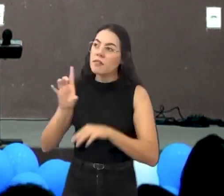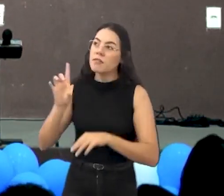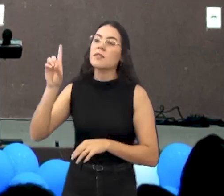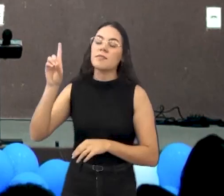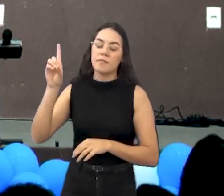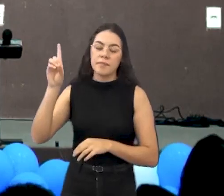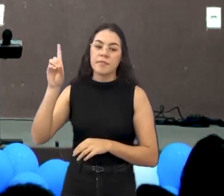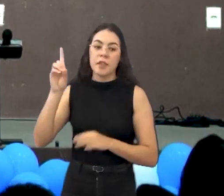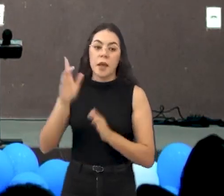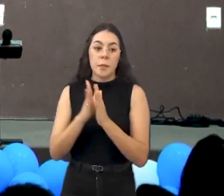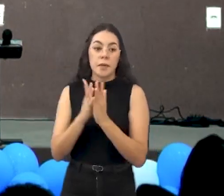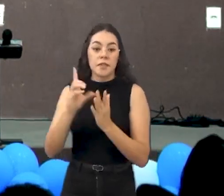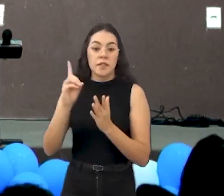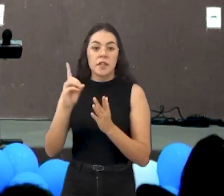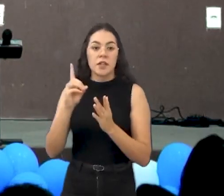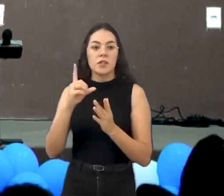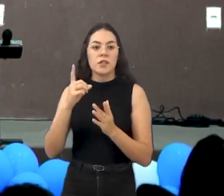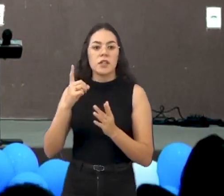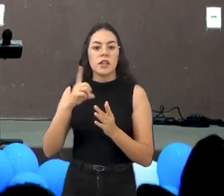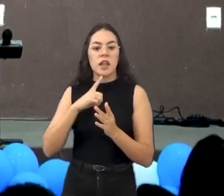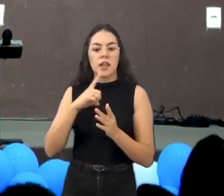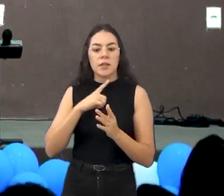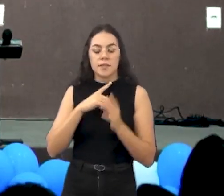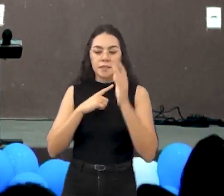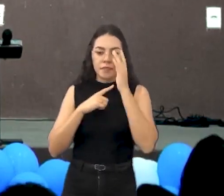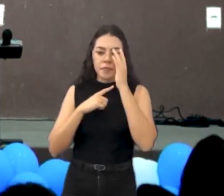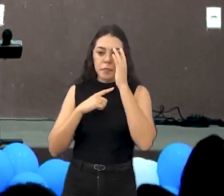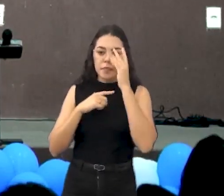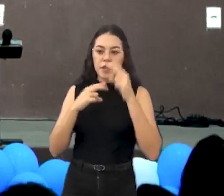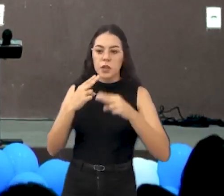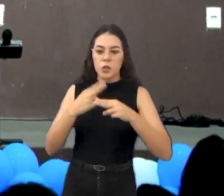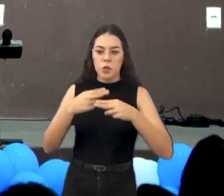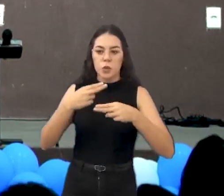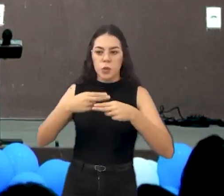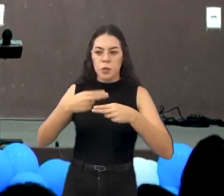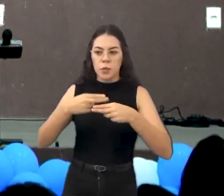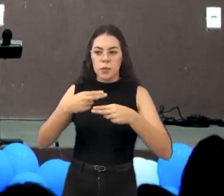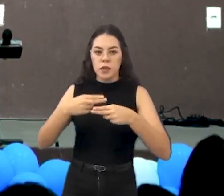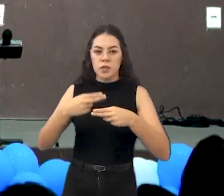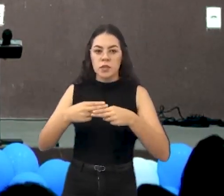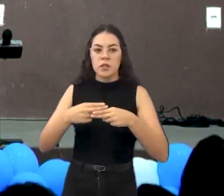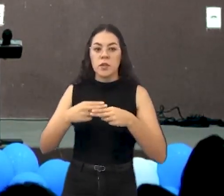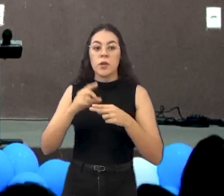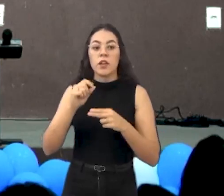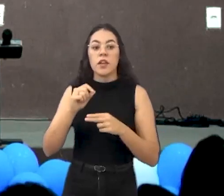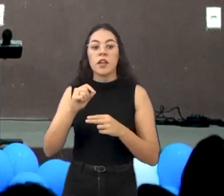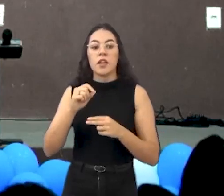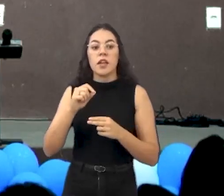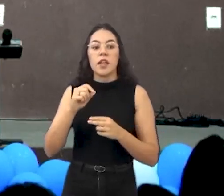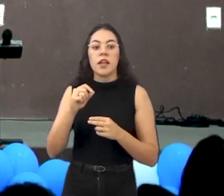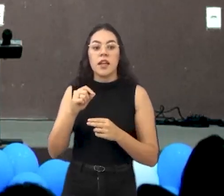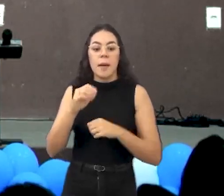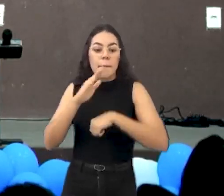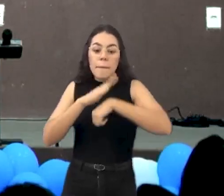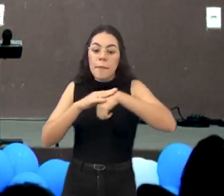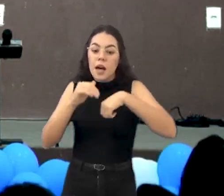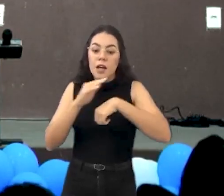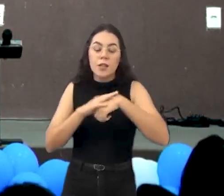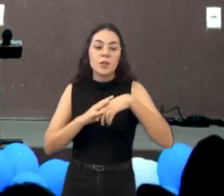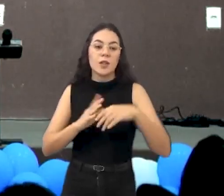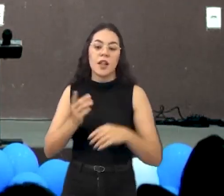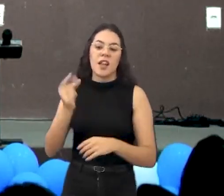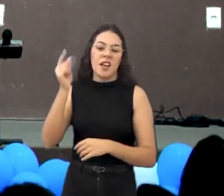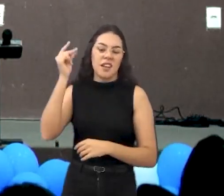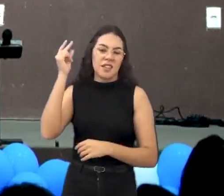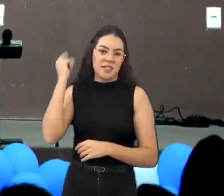A Bíblia descreve em Números 12, 3, que Moisés ele era o homem mais manso de sua época.